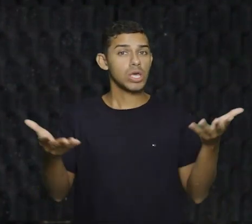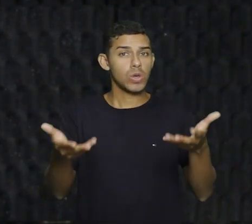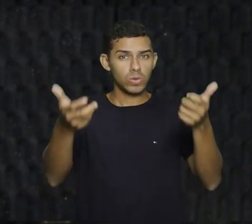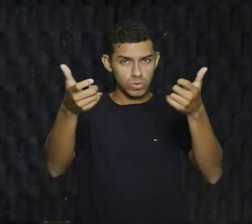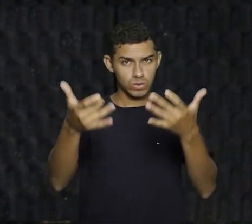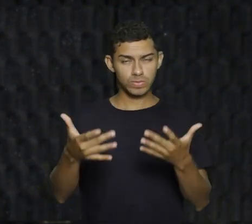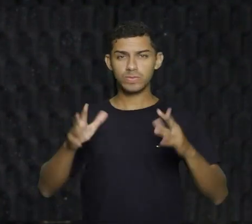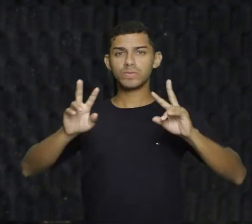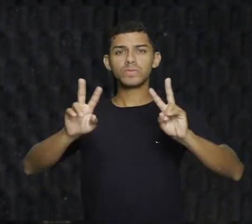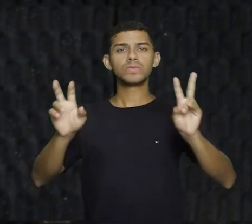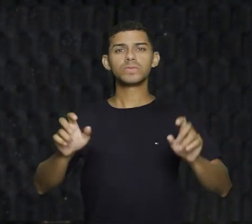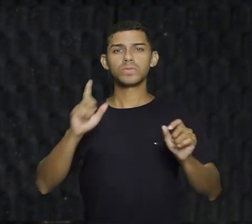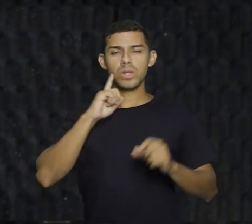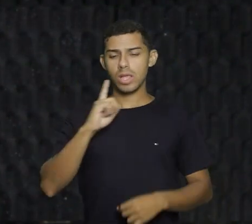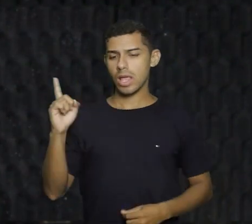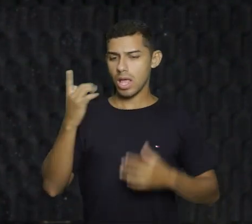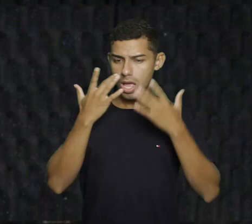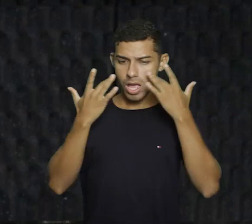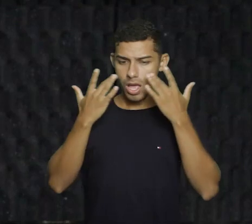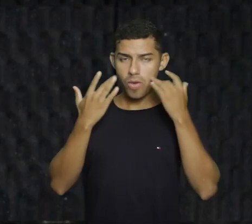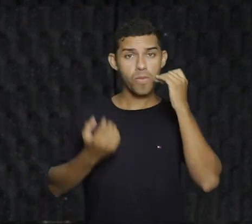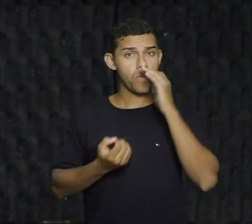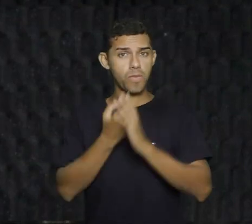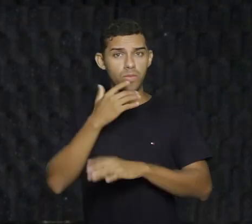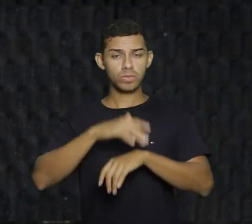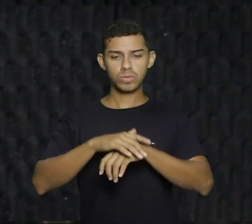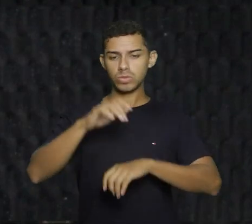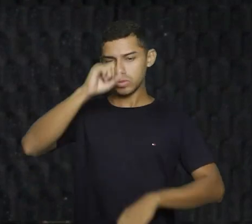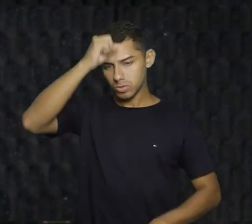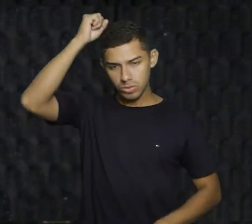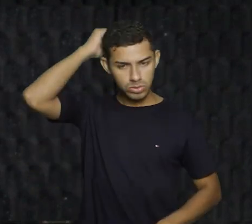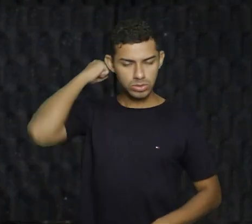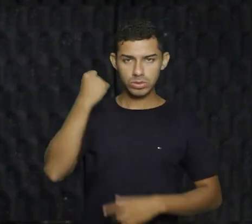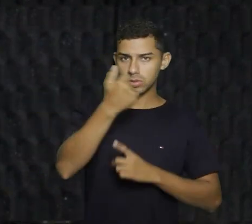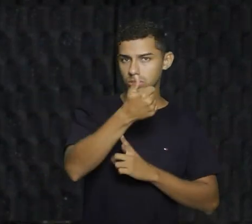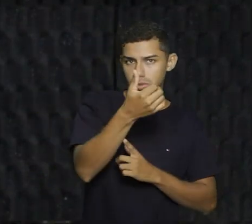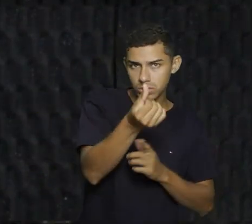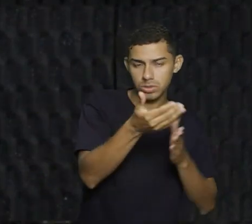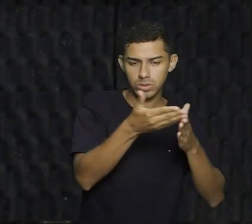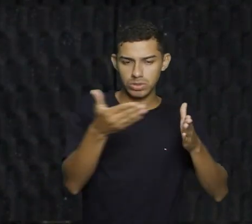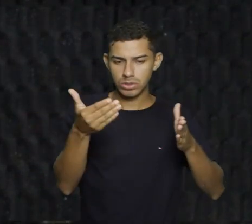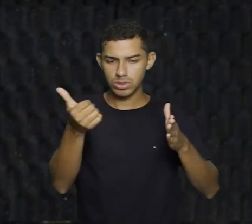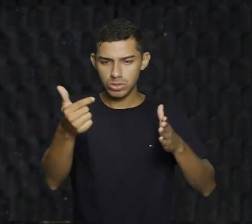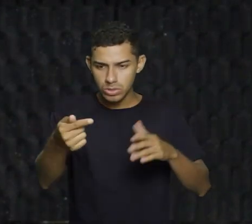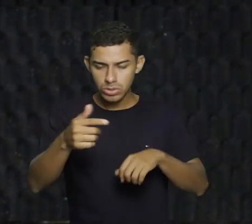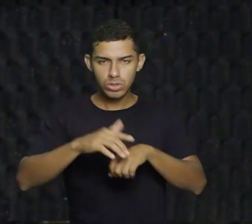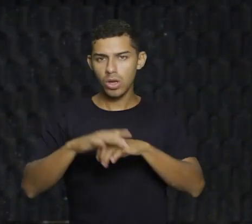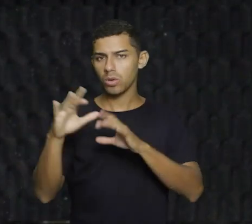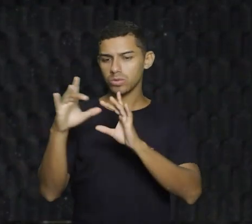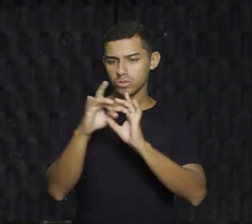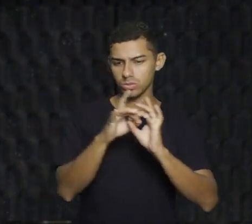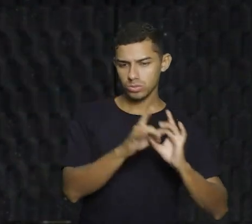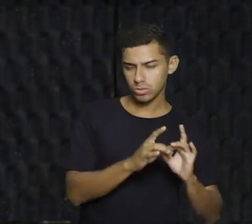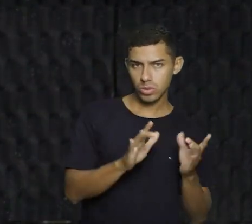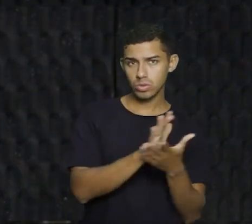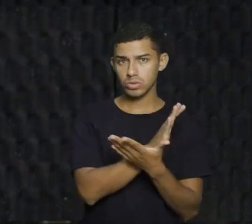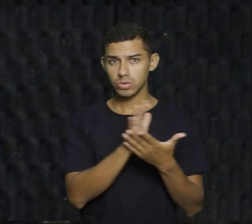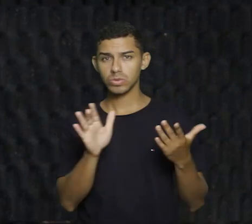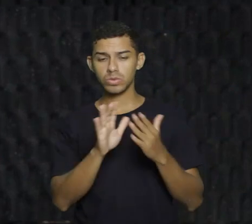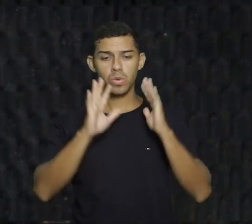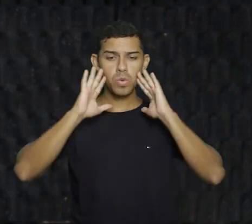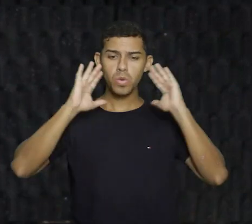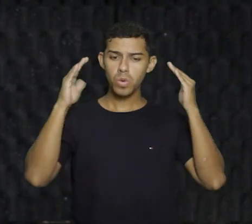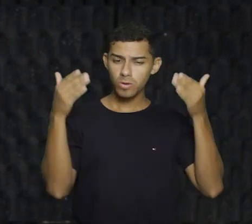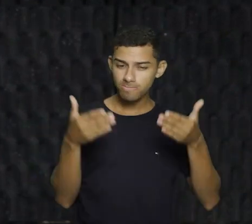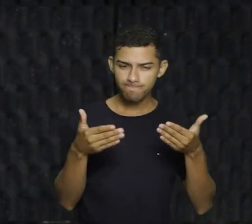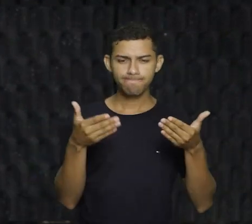falando sobre a arte produzida nos séculos XVI e XVII, que, sobre alguns contextos, às vezes fica de dar um nó na cabeça, é